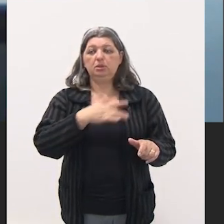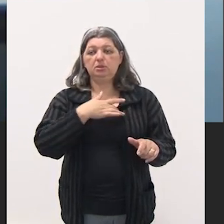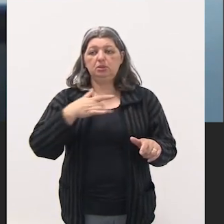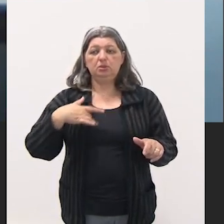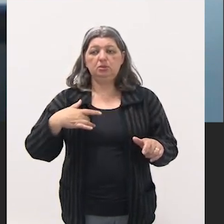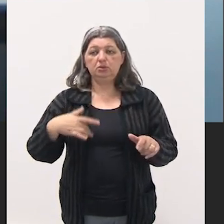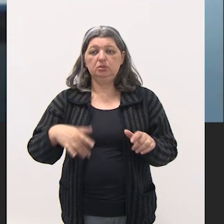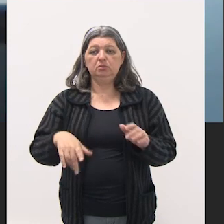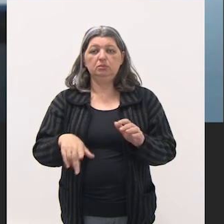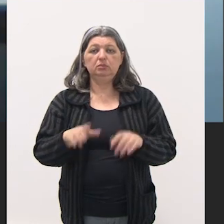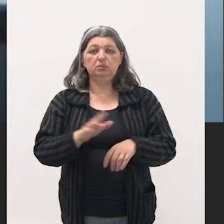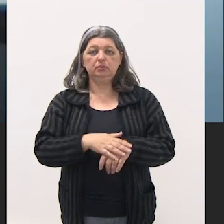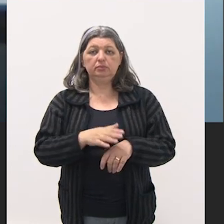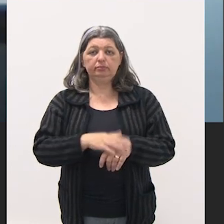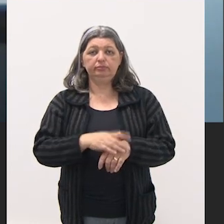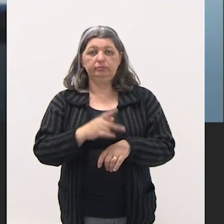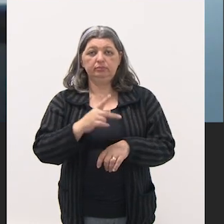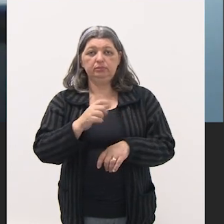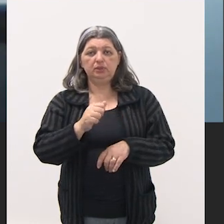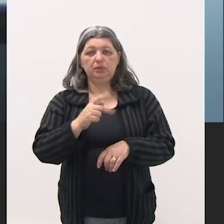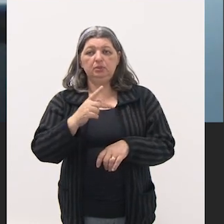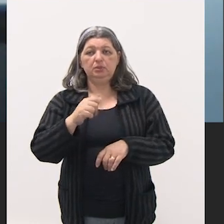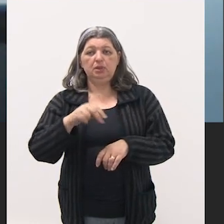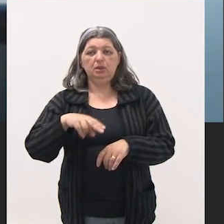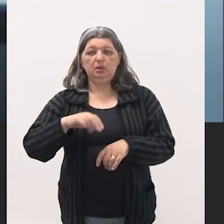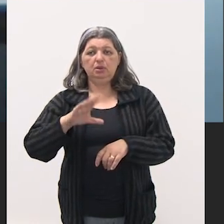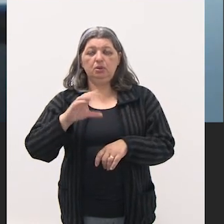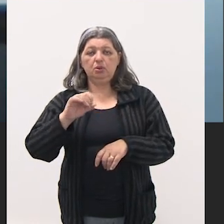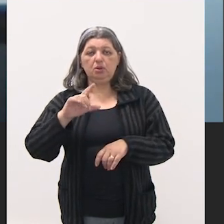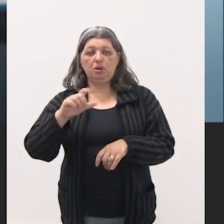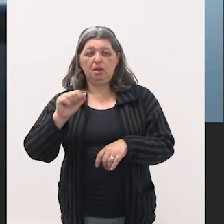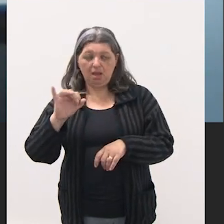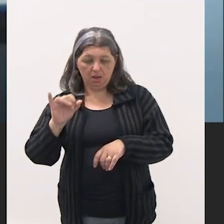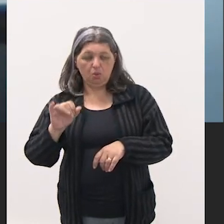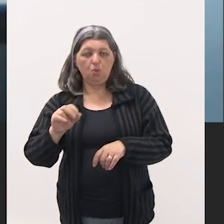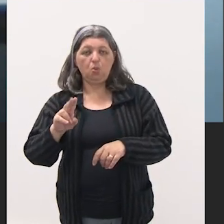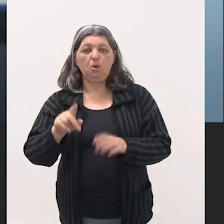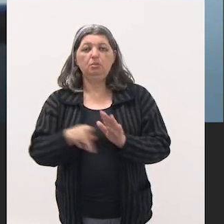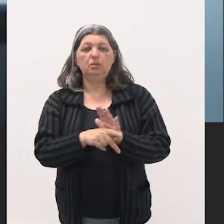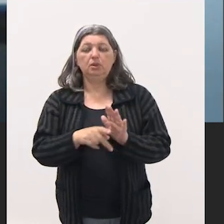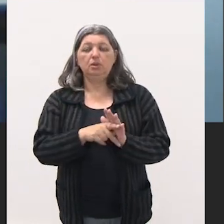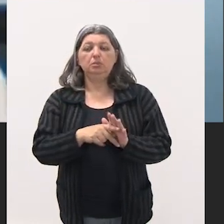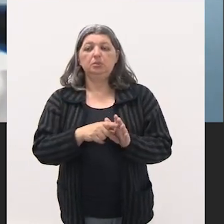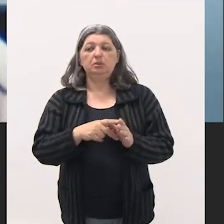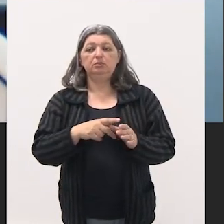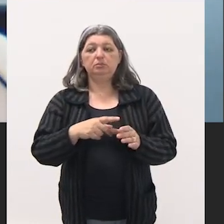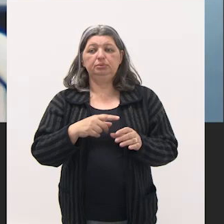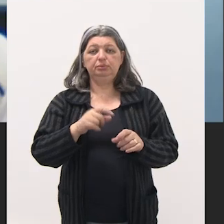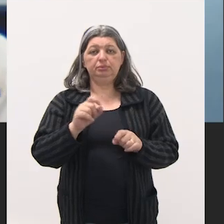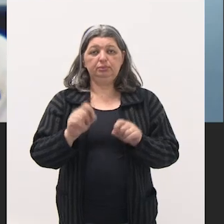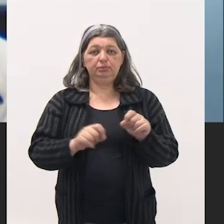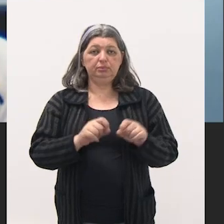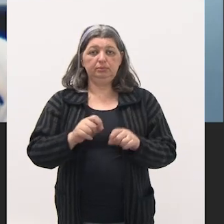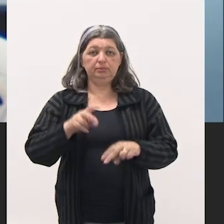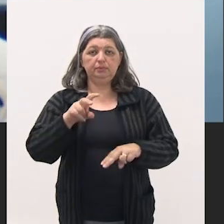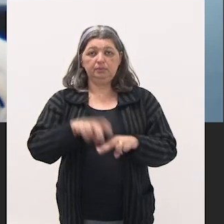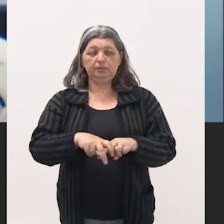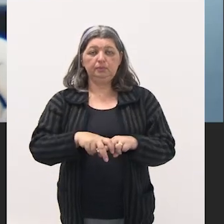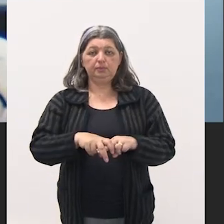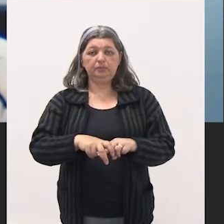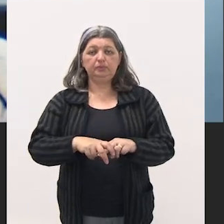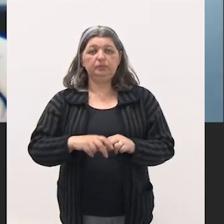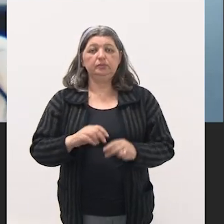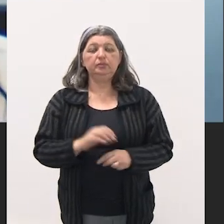na cadeira. Então, como é que a gente vai fazer o Papa Nicolau na cadeira? Então, essa não